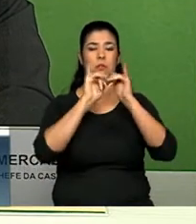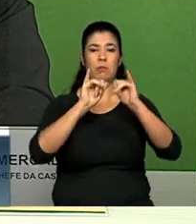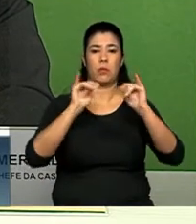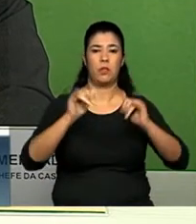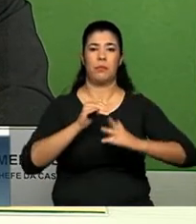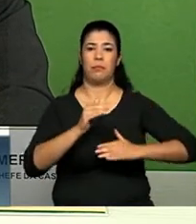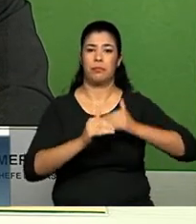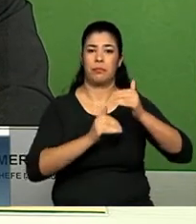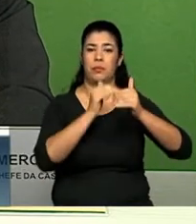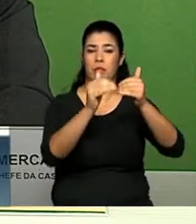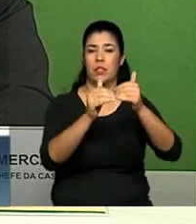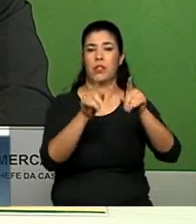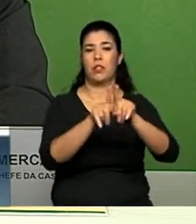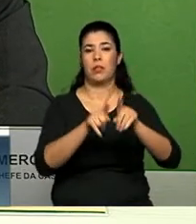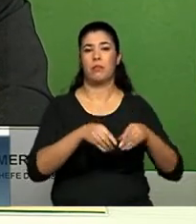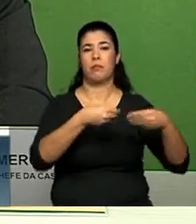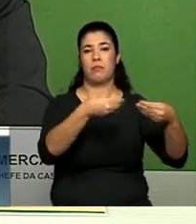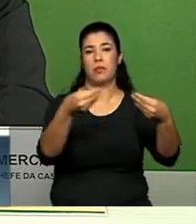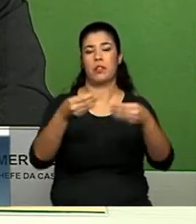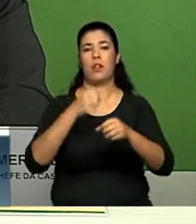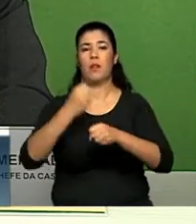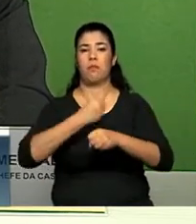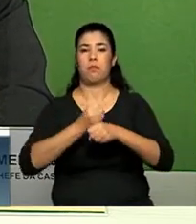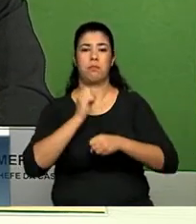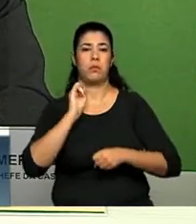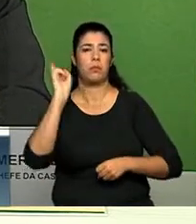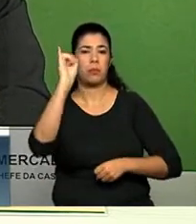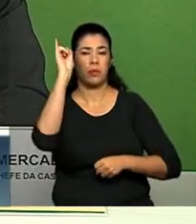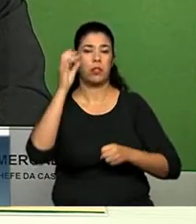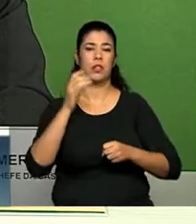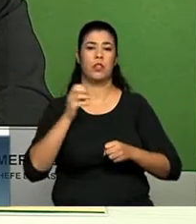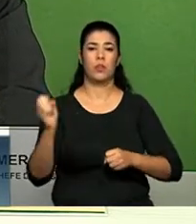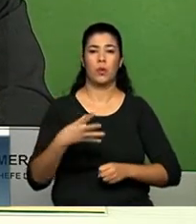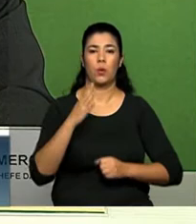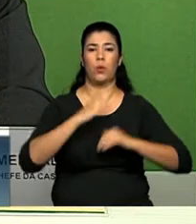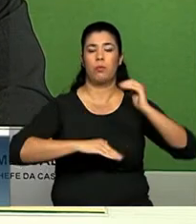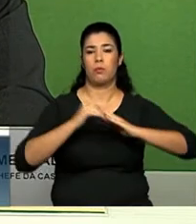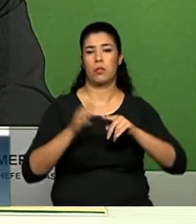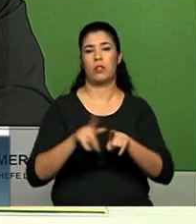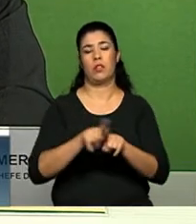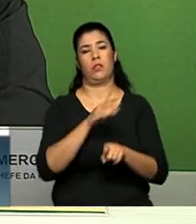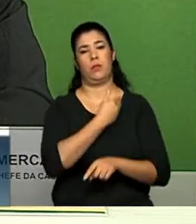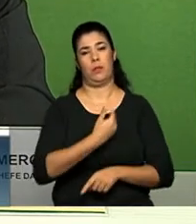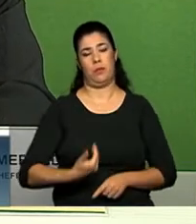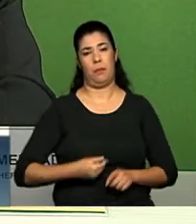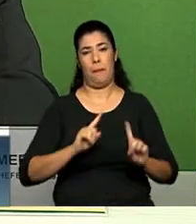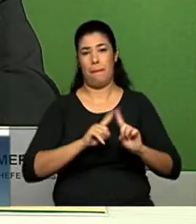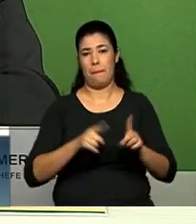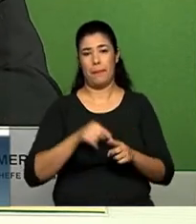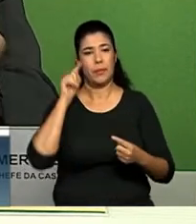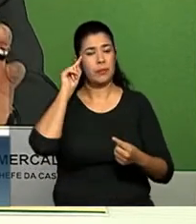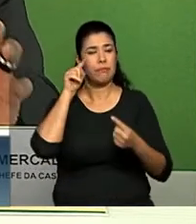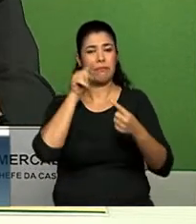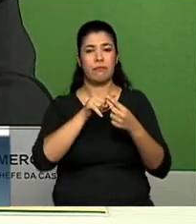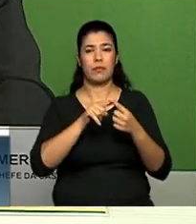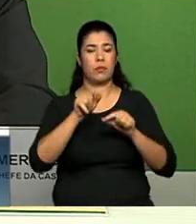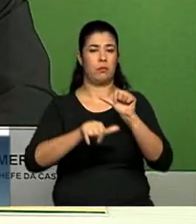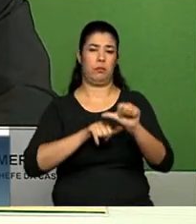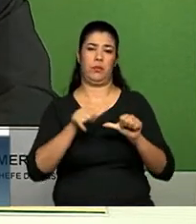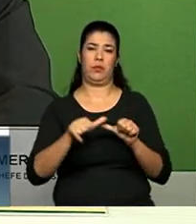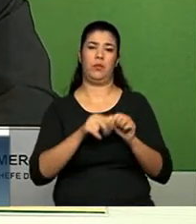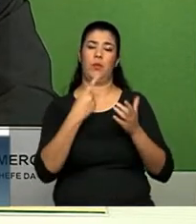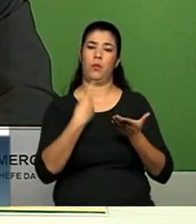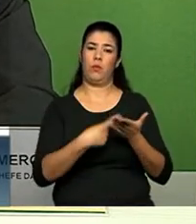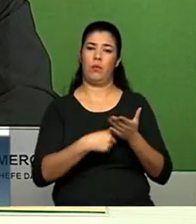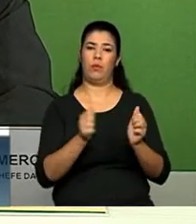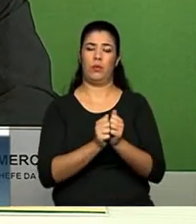os avanços, aquilo que vai ser entregue, as obras prioritárias, as novas iniciativas do governo. Mas isso não altera o compromisso com